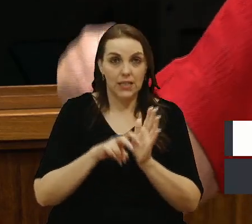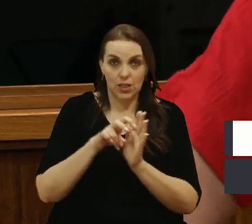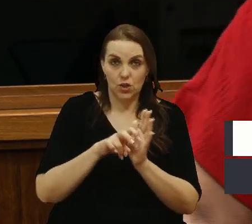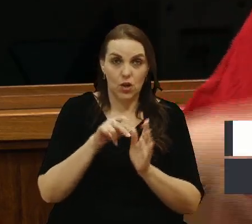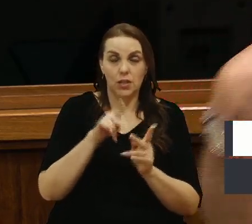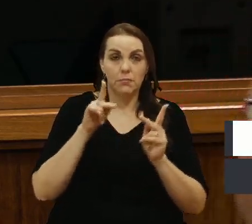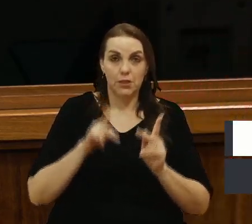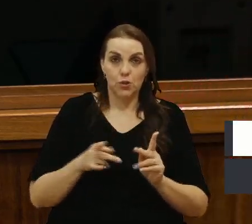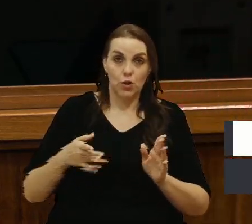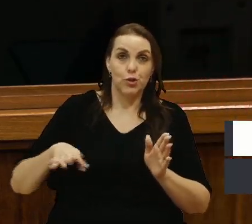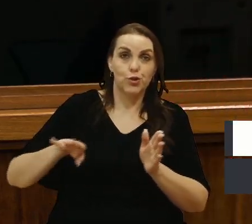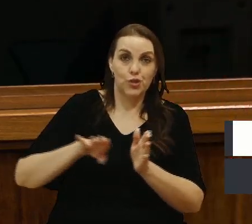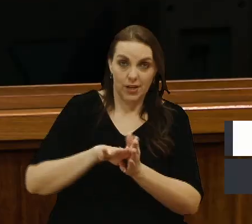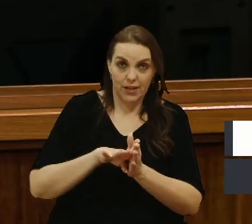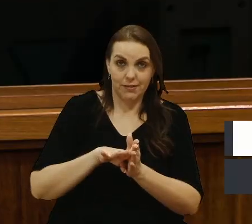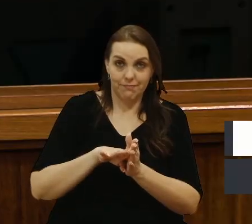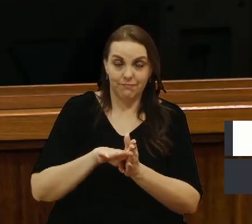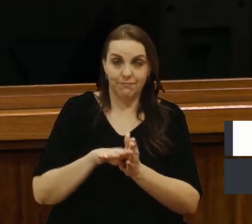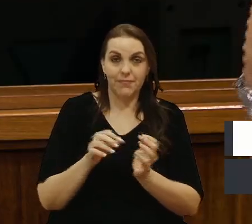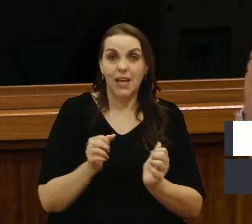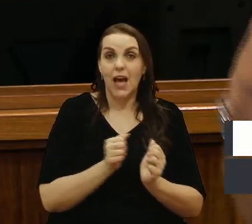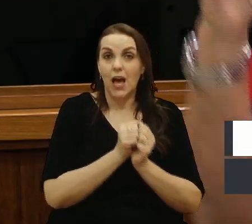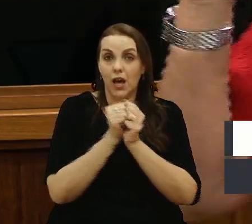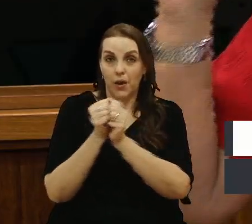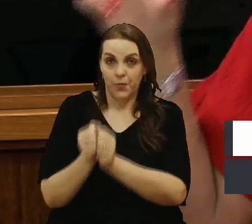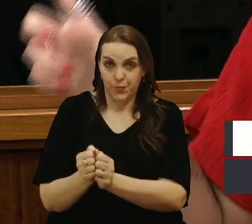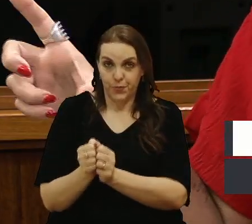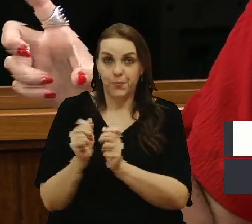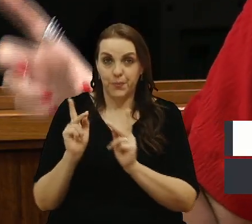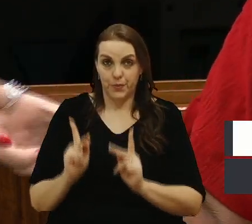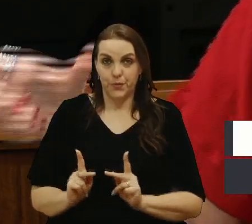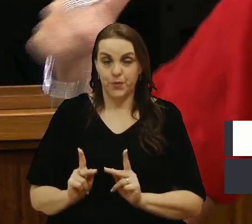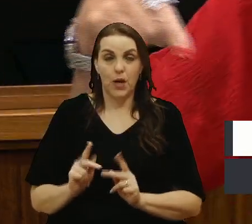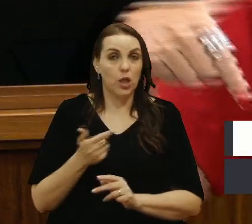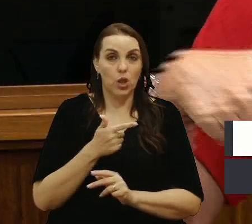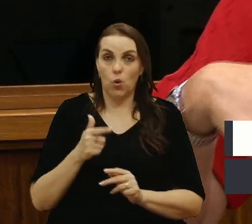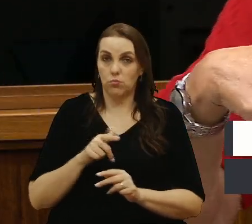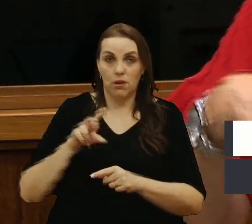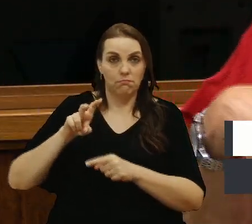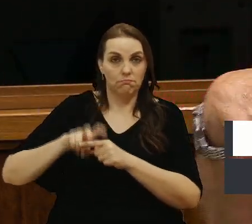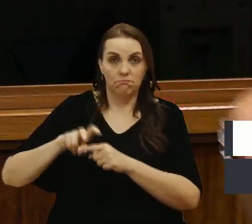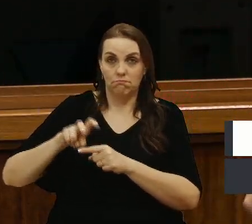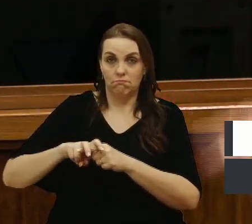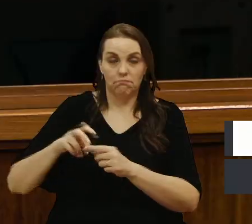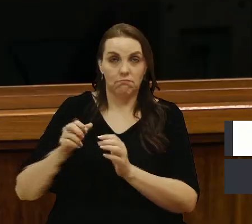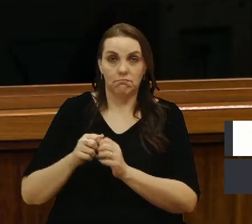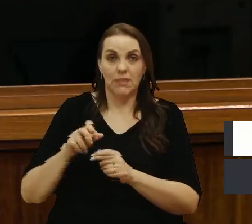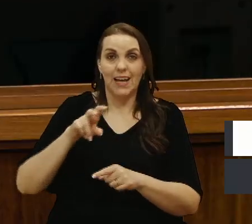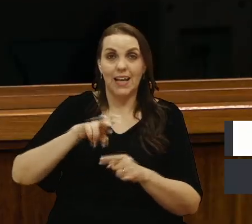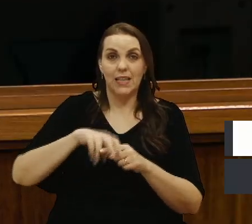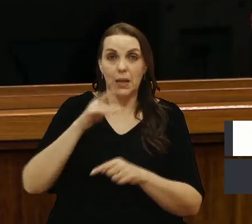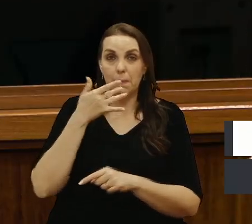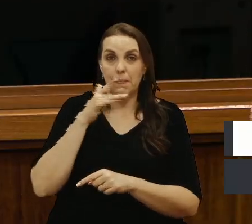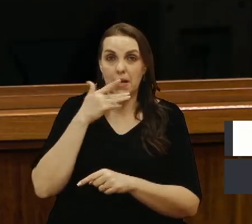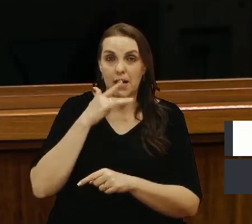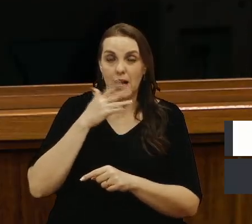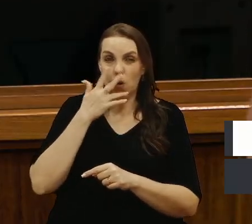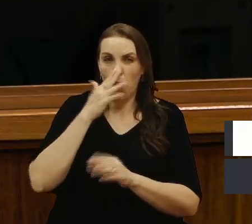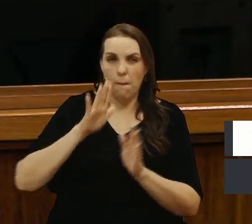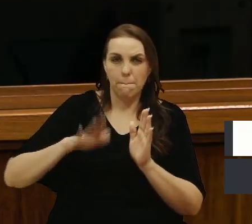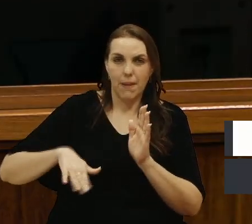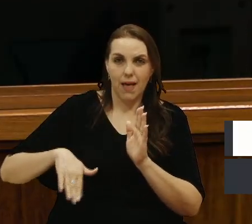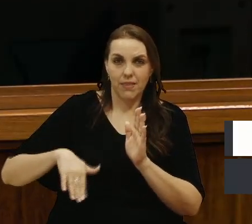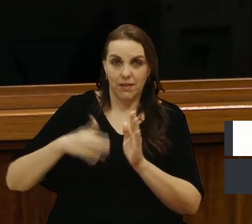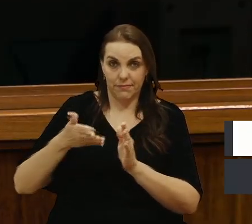chega. Para os acompanhantes, não tem poltrona, então é aquelas cadeiras brancas de praia.